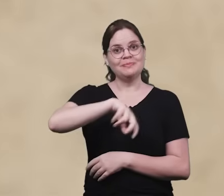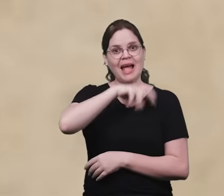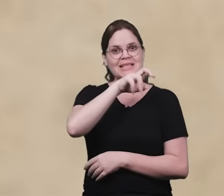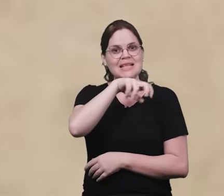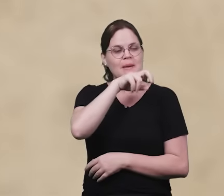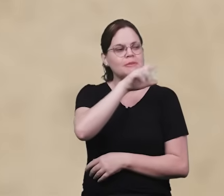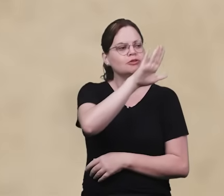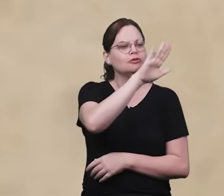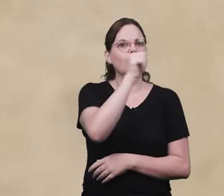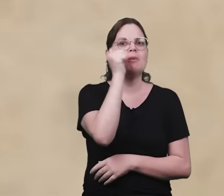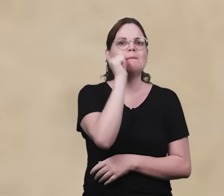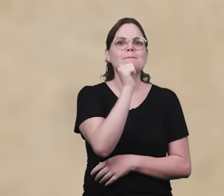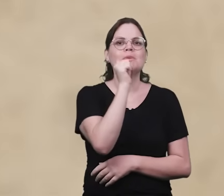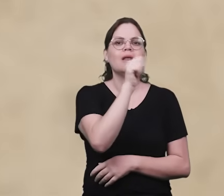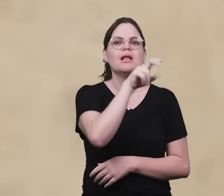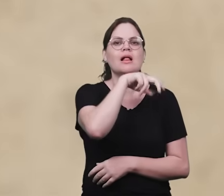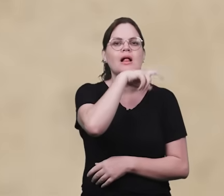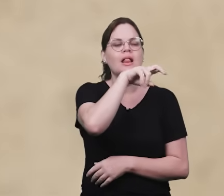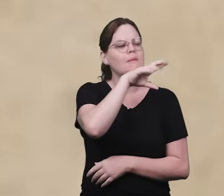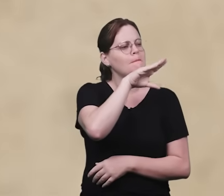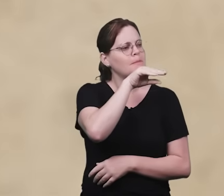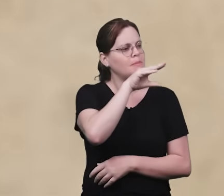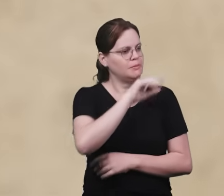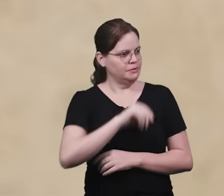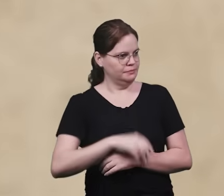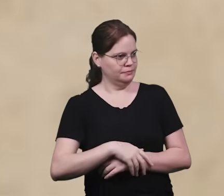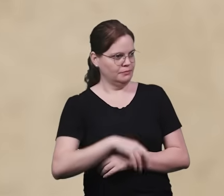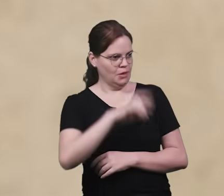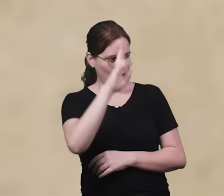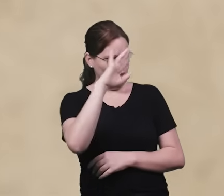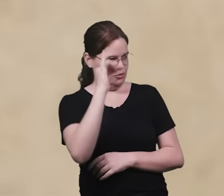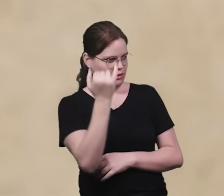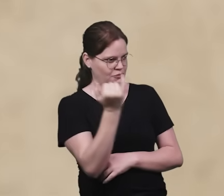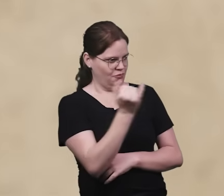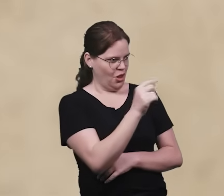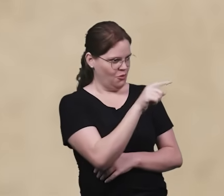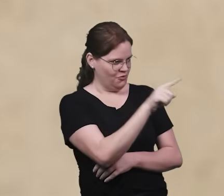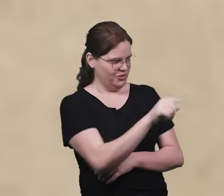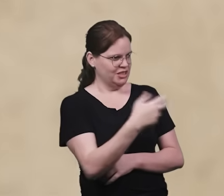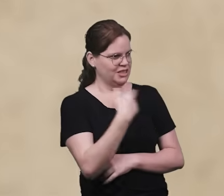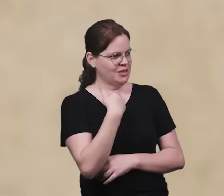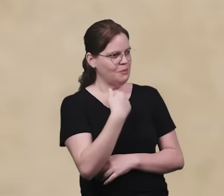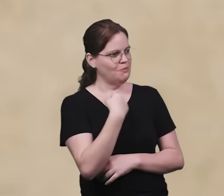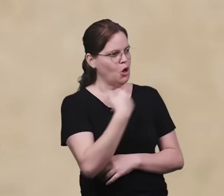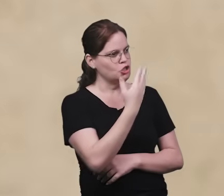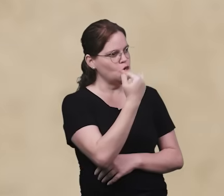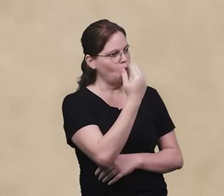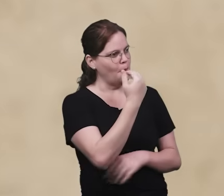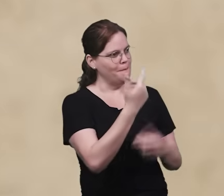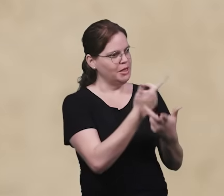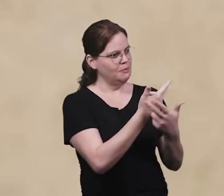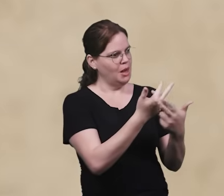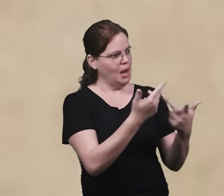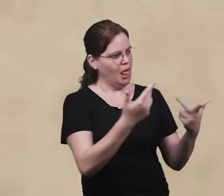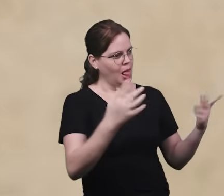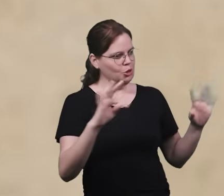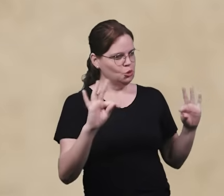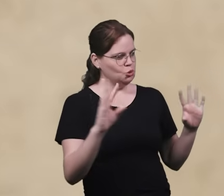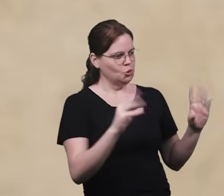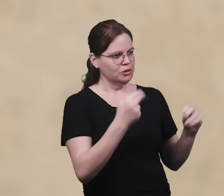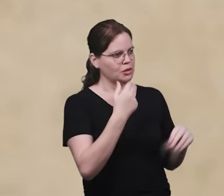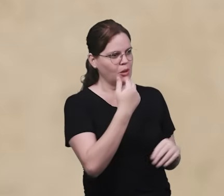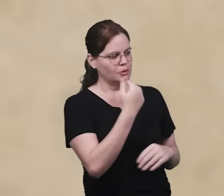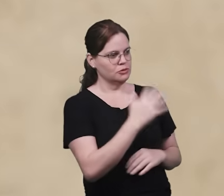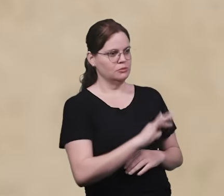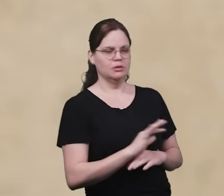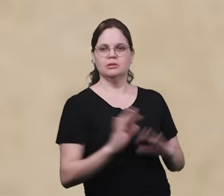disse à mulher. É assim que Deus disse: não comereis de toda a árvore do jardim. E disse a mulher à serpente: do fruto das árvores